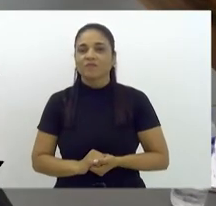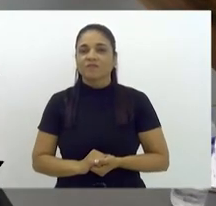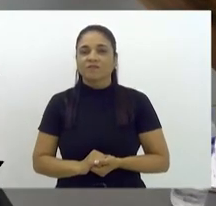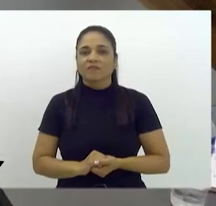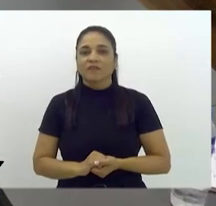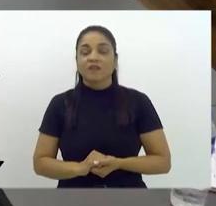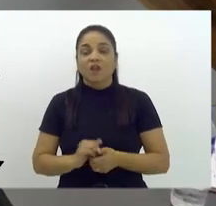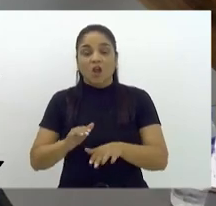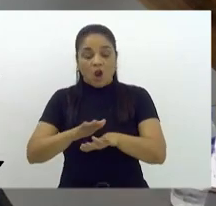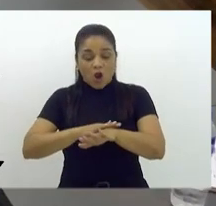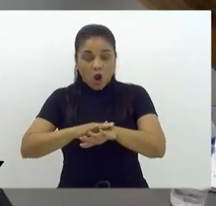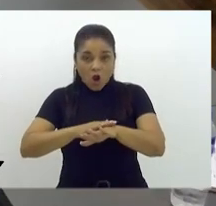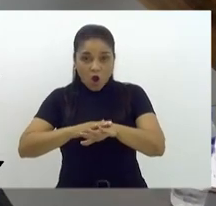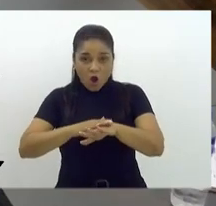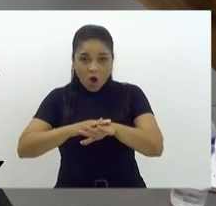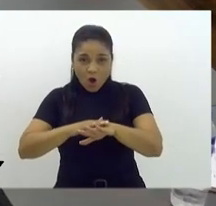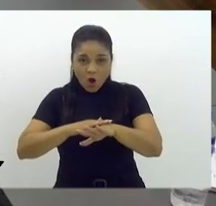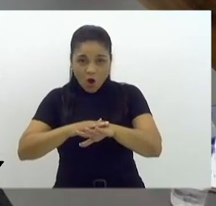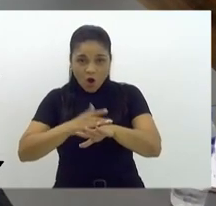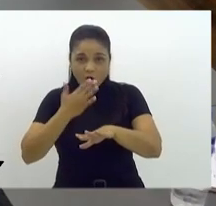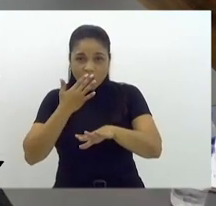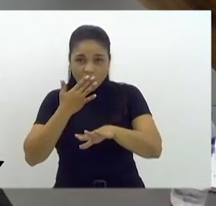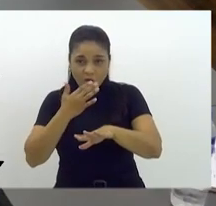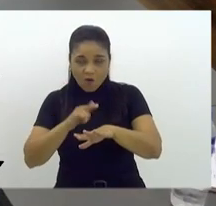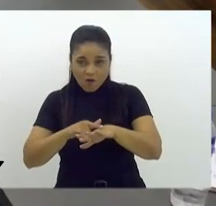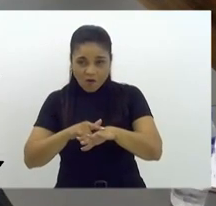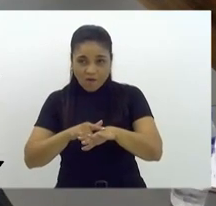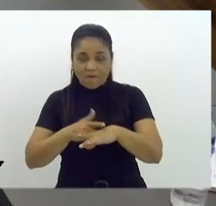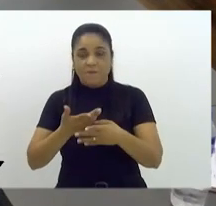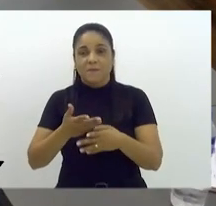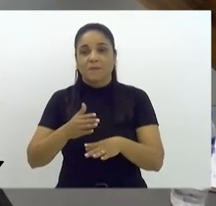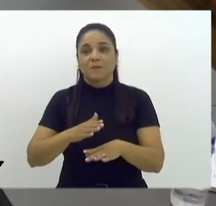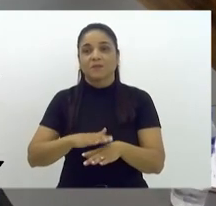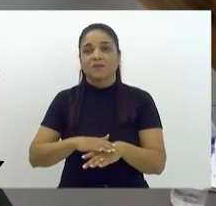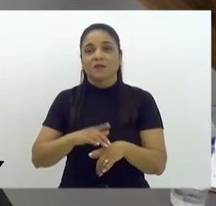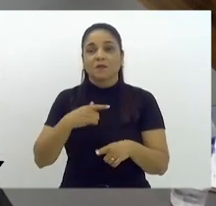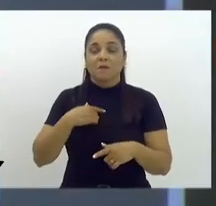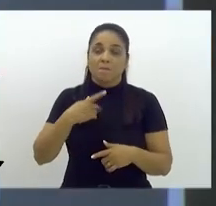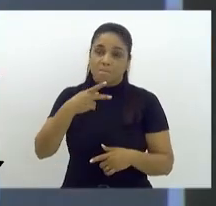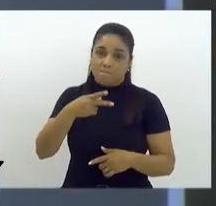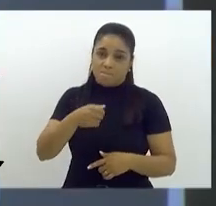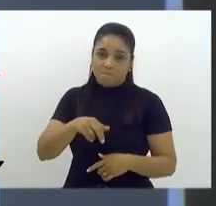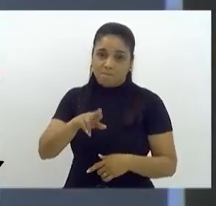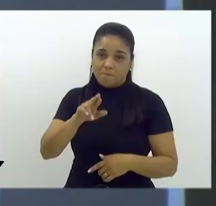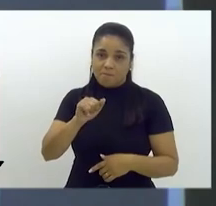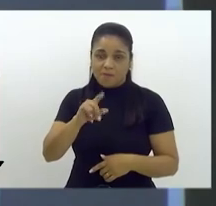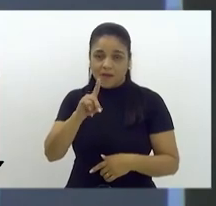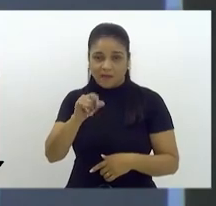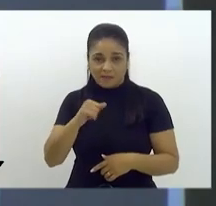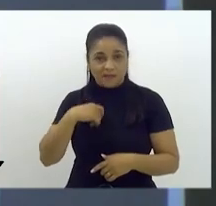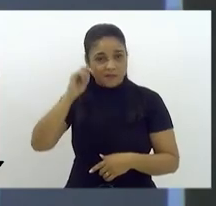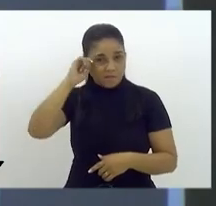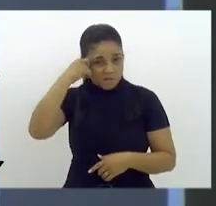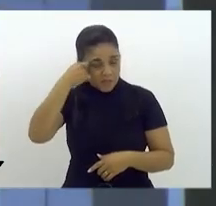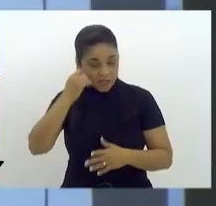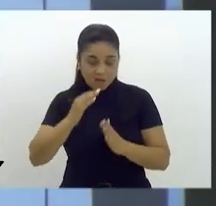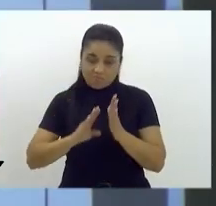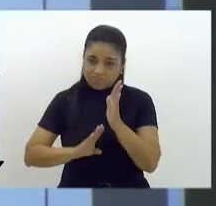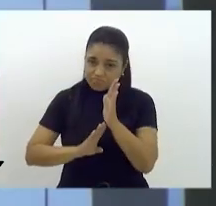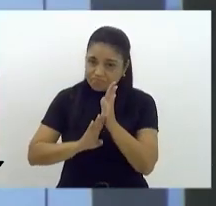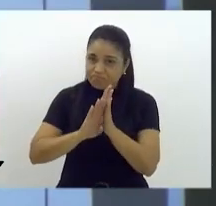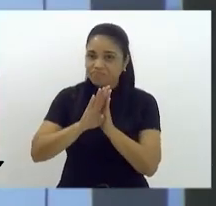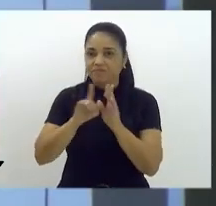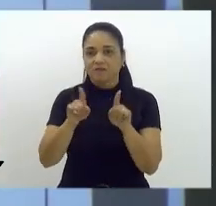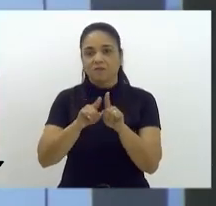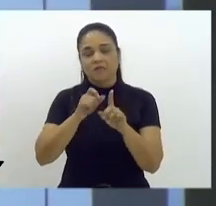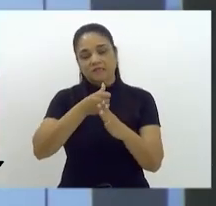cor da pele da vítima par de preta houve um aumento entre o primeiro semestre 2022 e